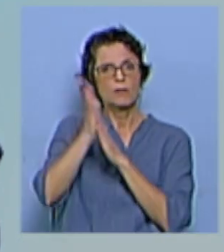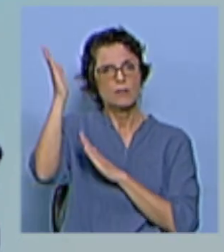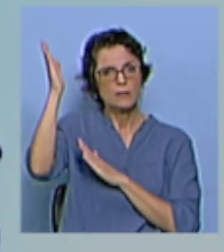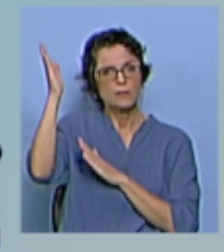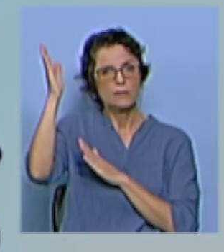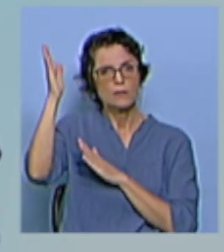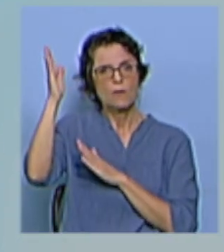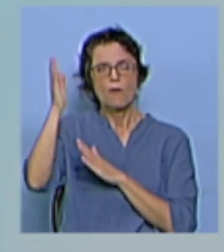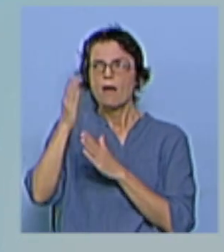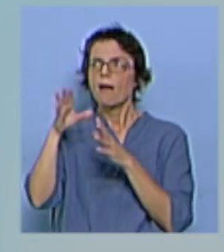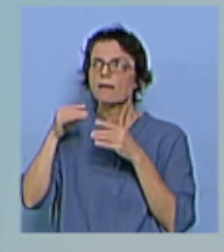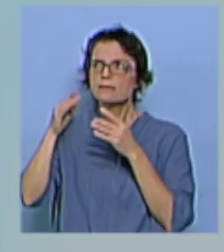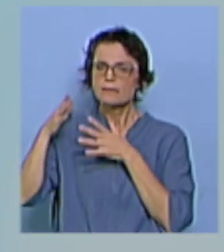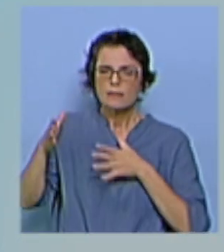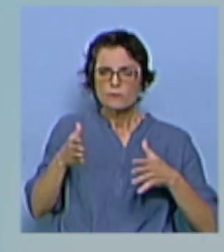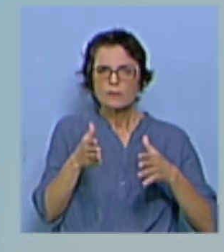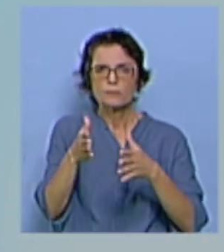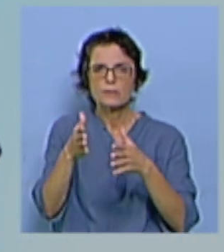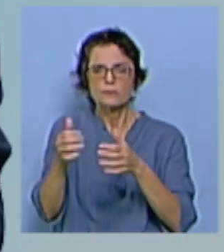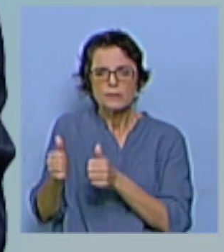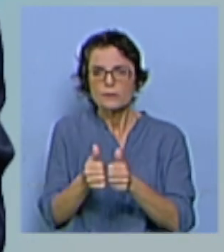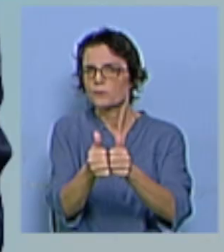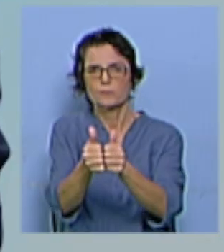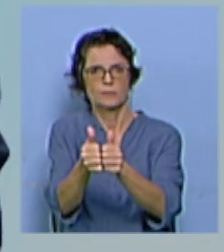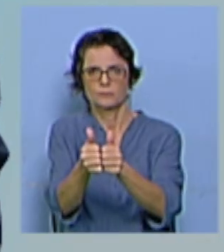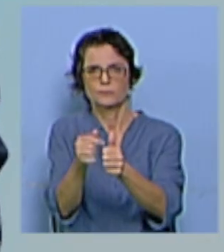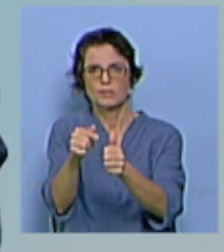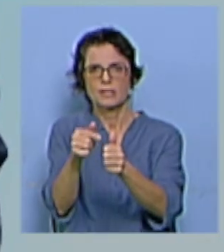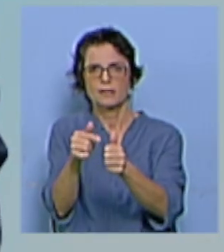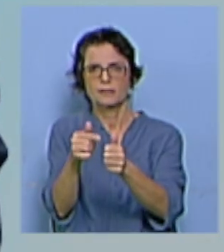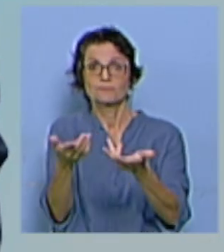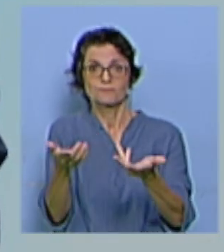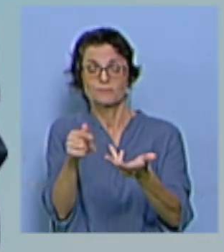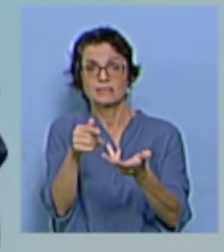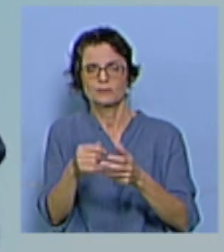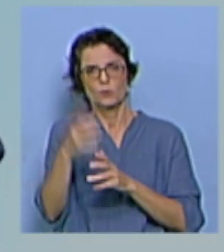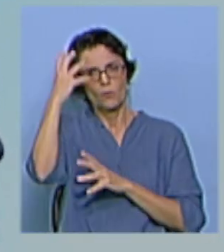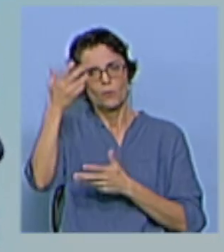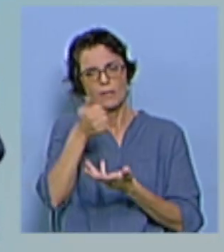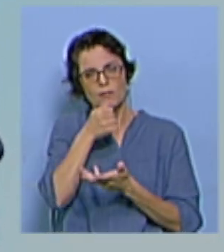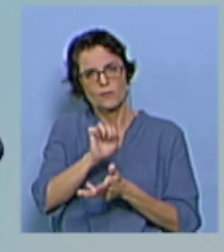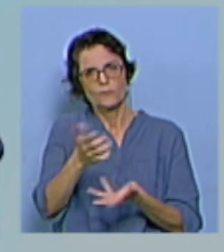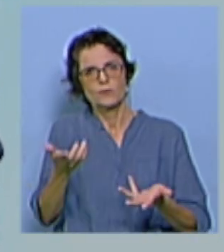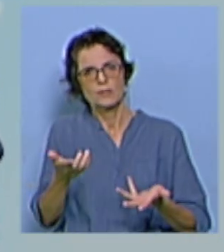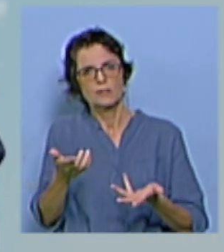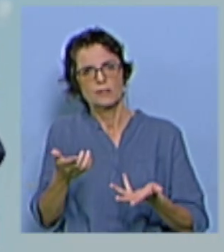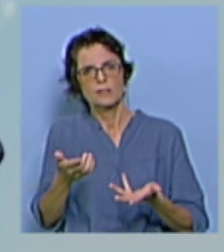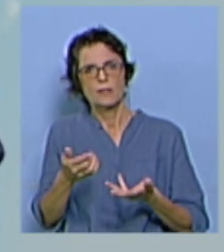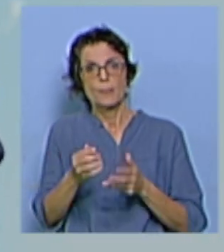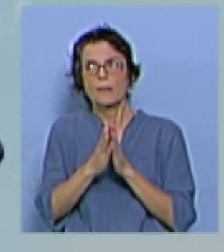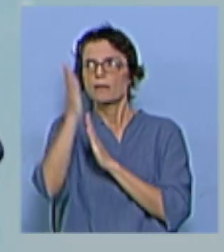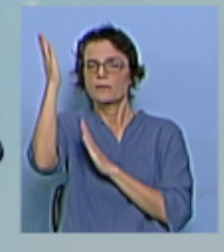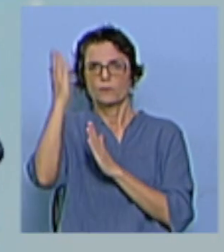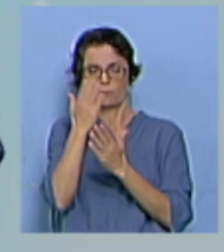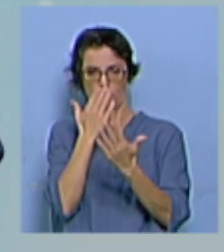deixar-se conduzir por Deus naquela governação que depois lhe ia ser pedida. Pronto. E lá está, Deus, quando se vê assim